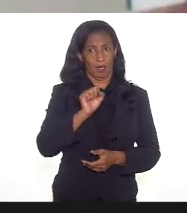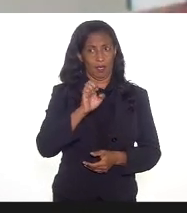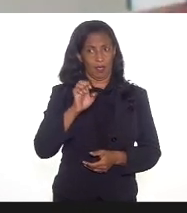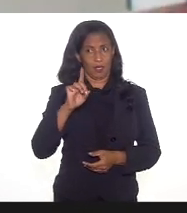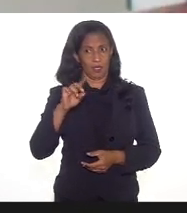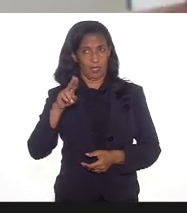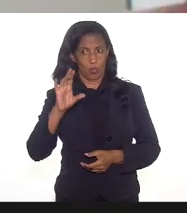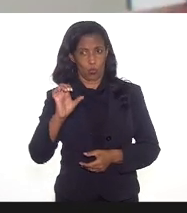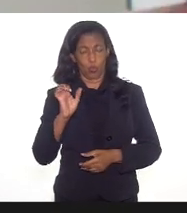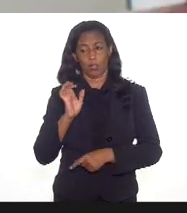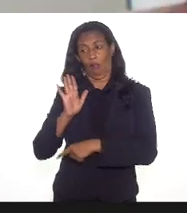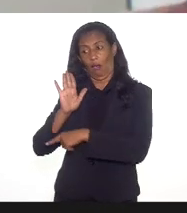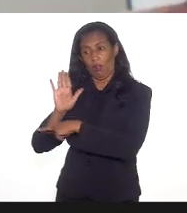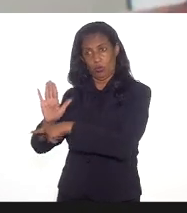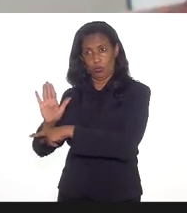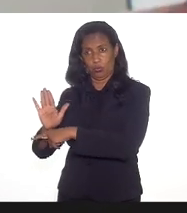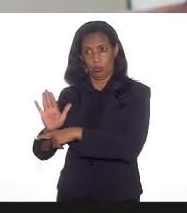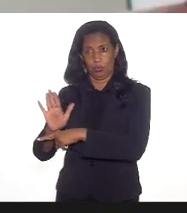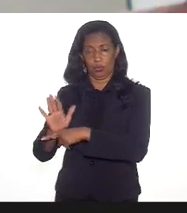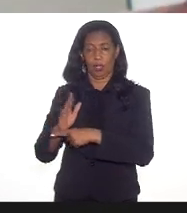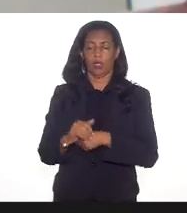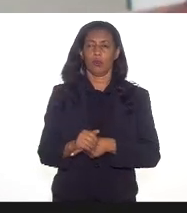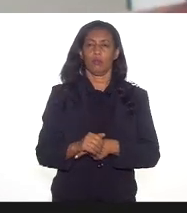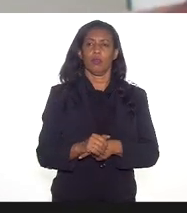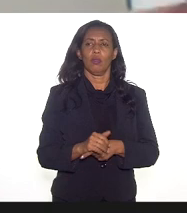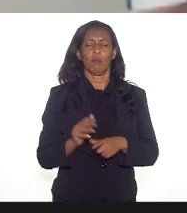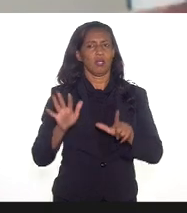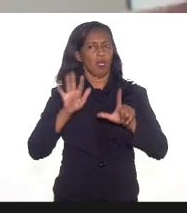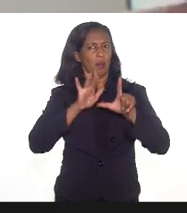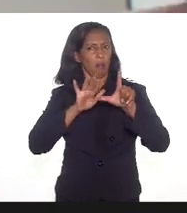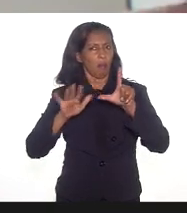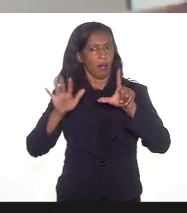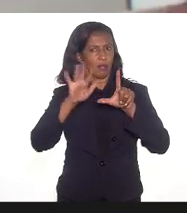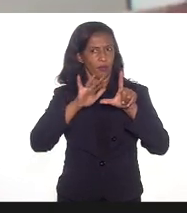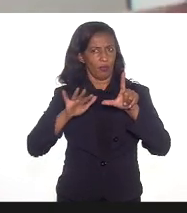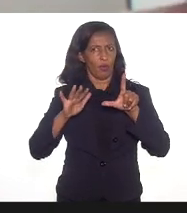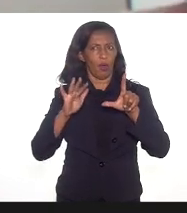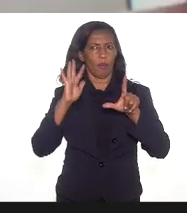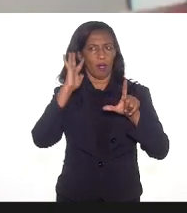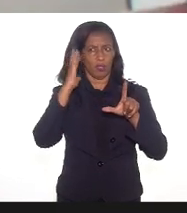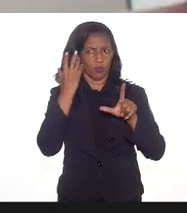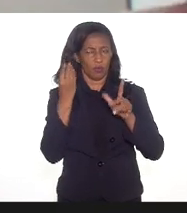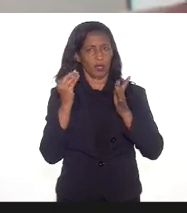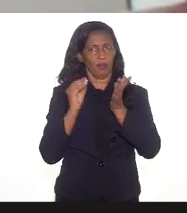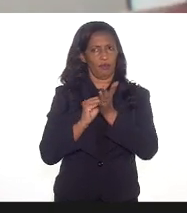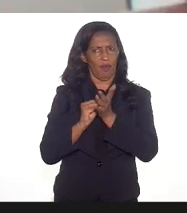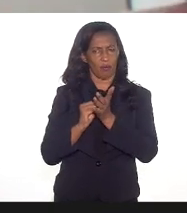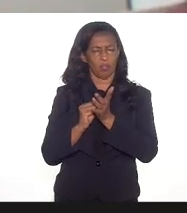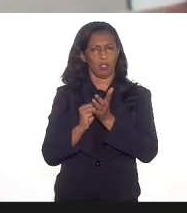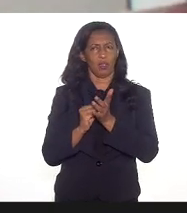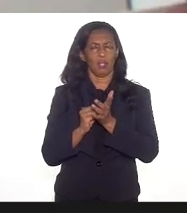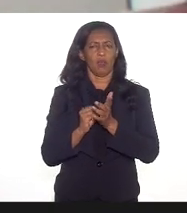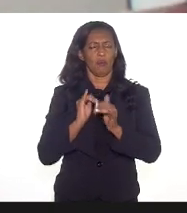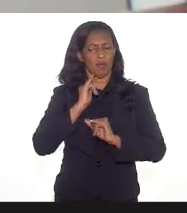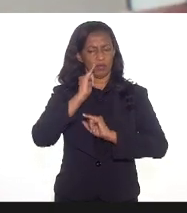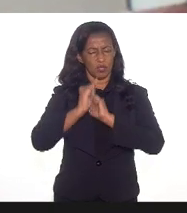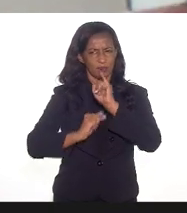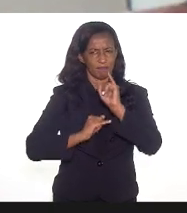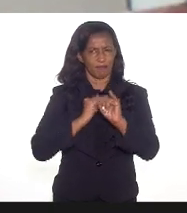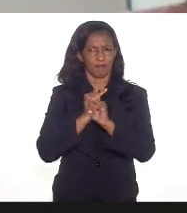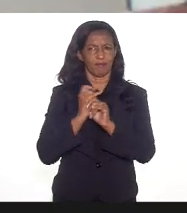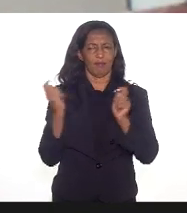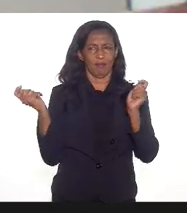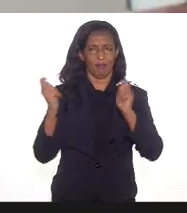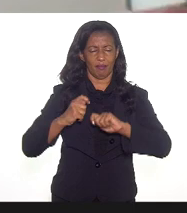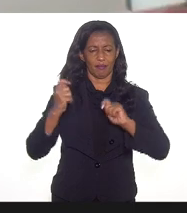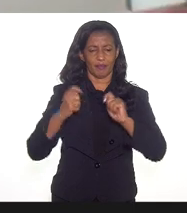internet, embora tenha a questão das plataformas mais bem resolvidas, mas a questão da inclusão digital não é um detalhe.